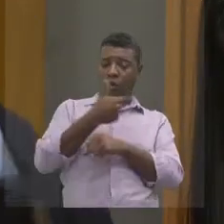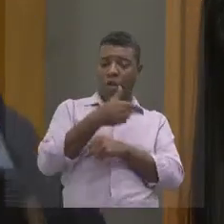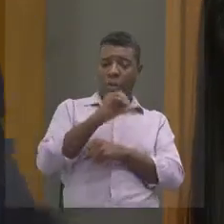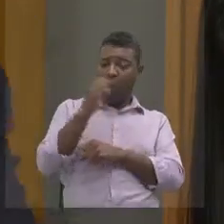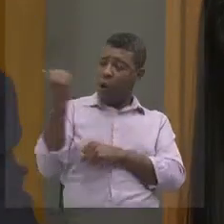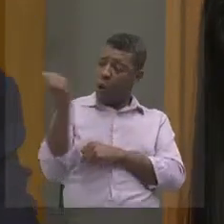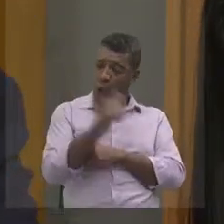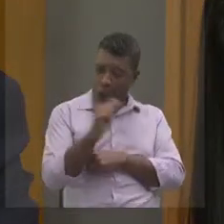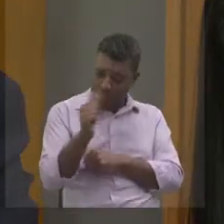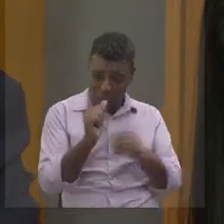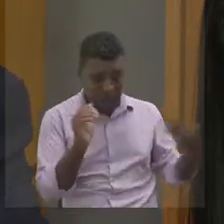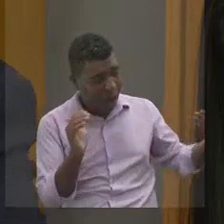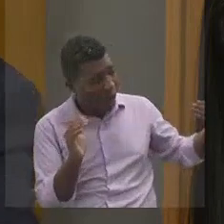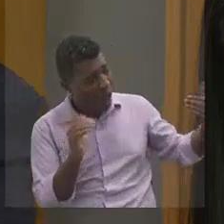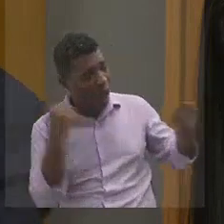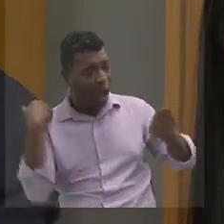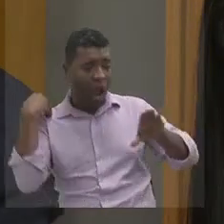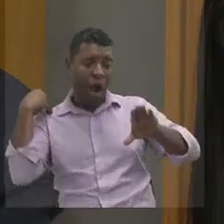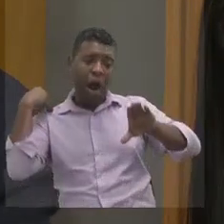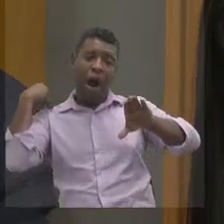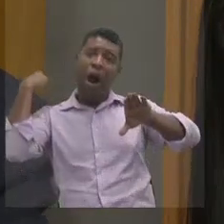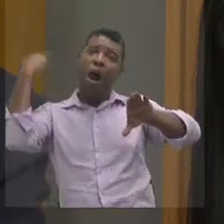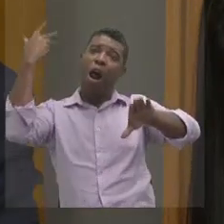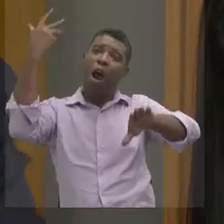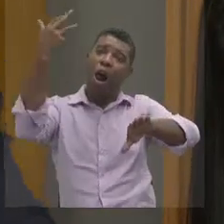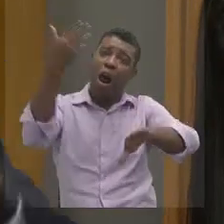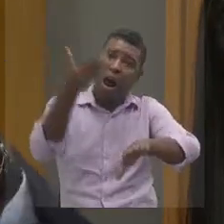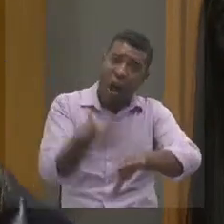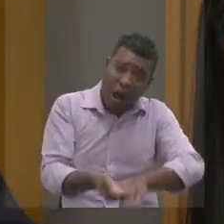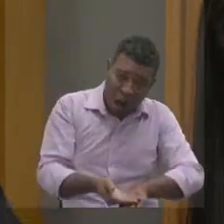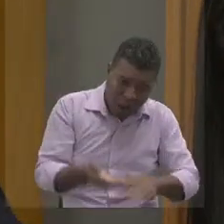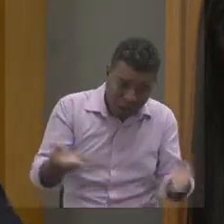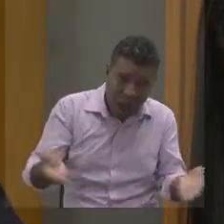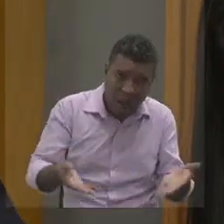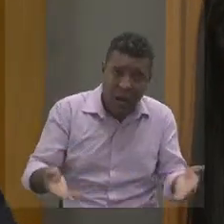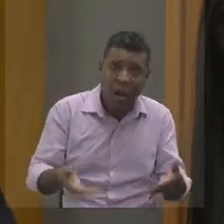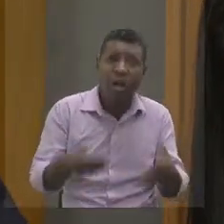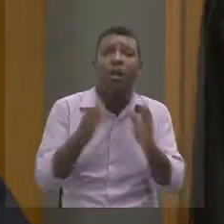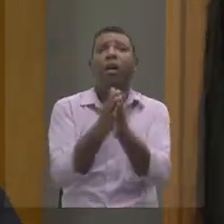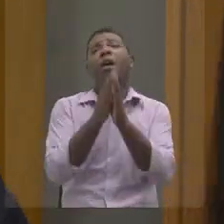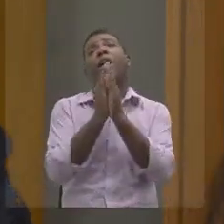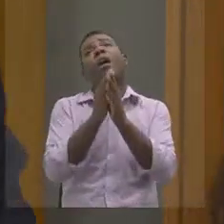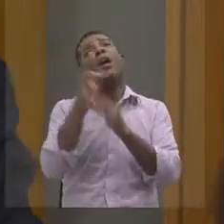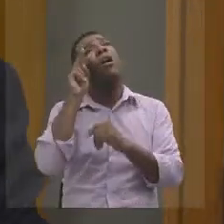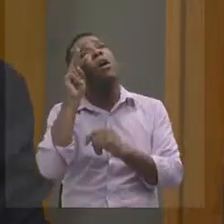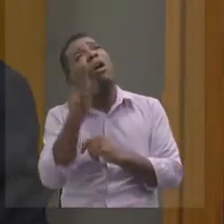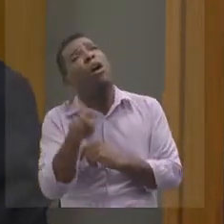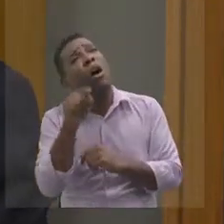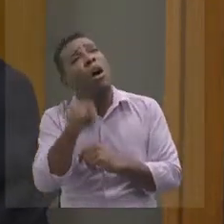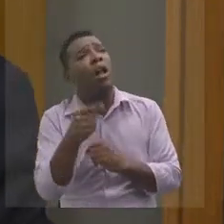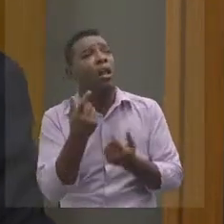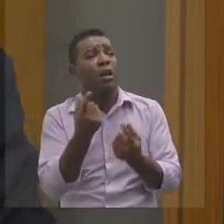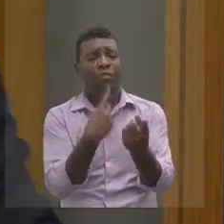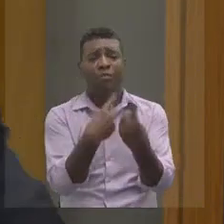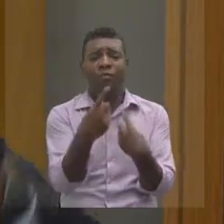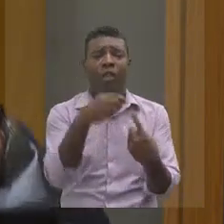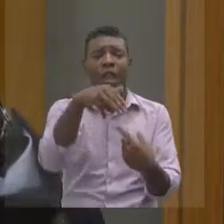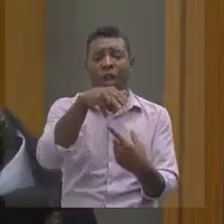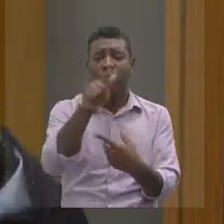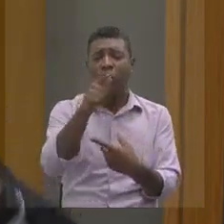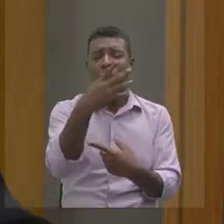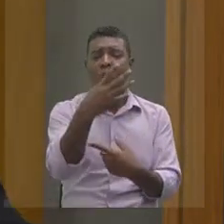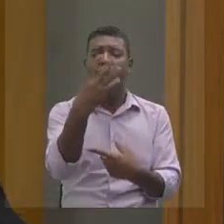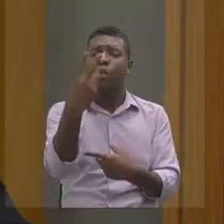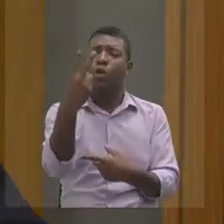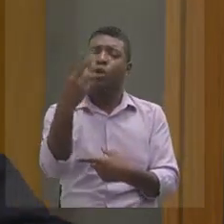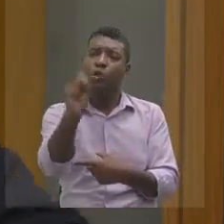governos Gente pelo amor de Deus olhem pela MG 428 olhe para